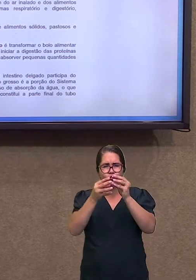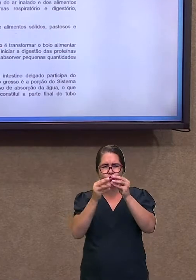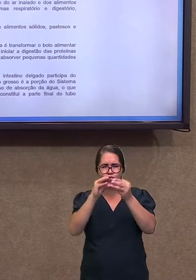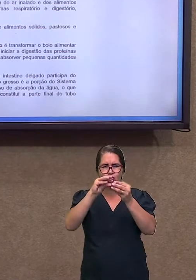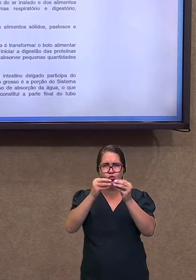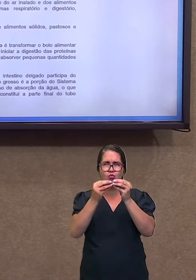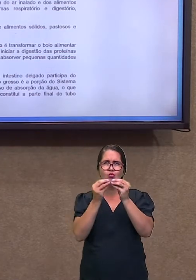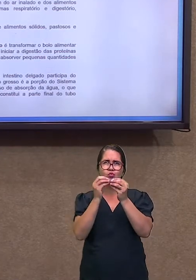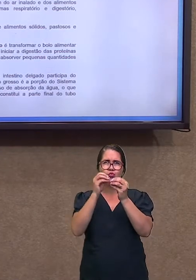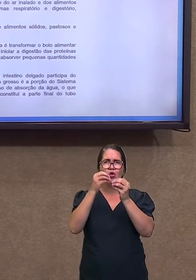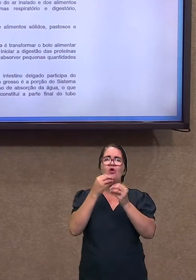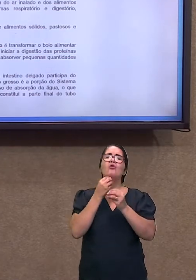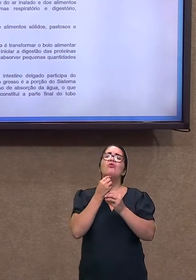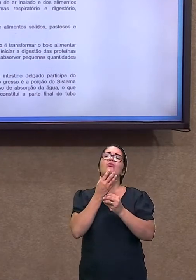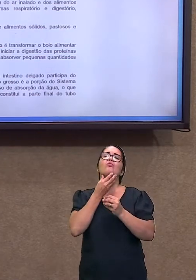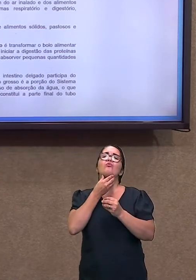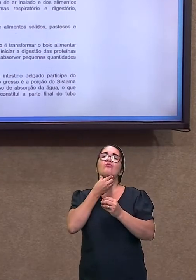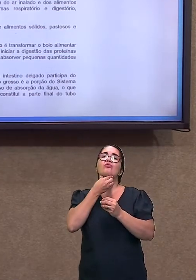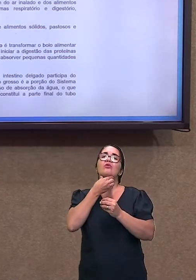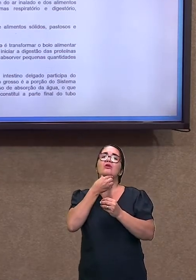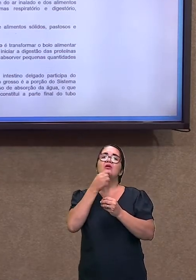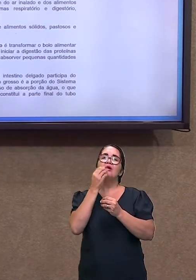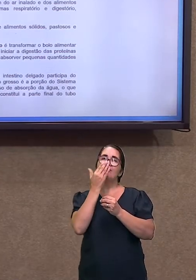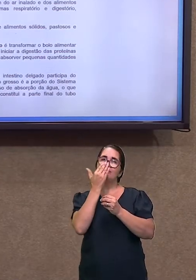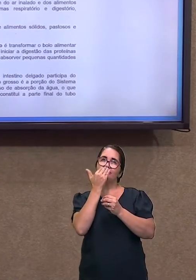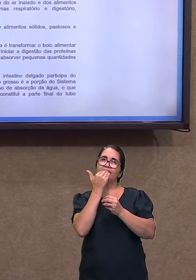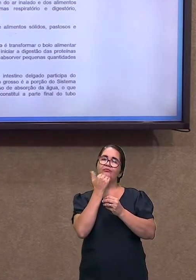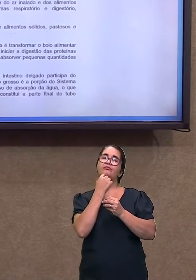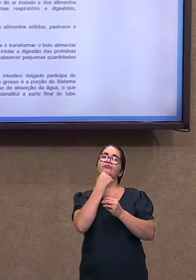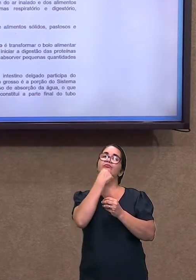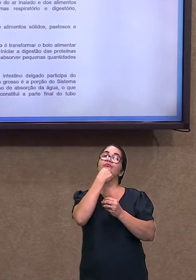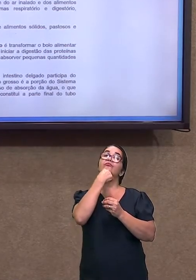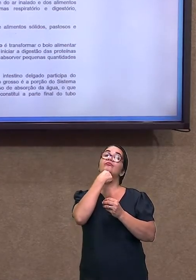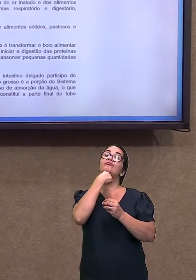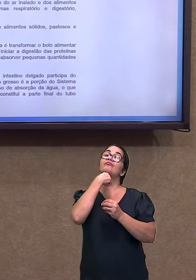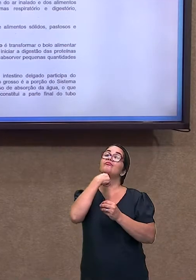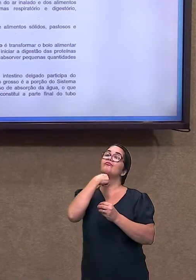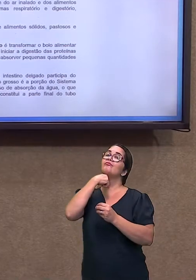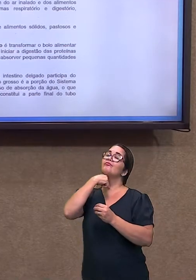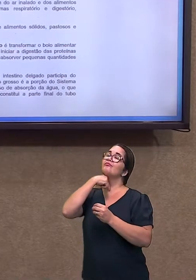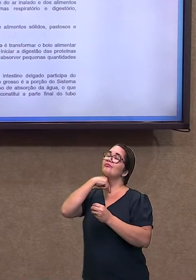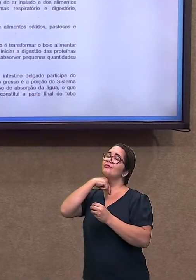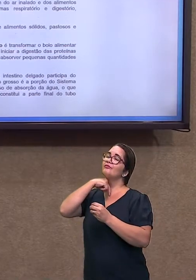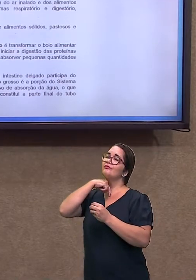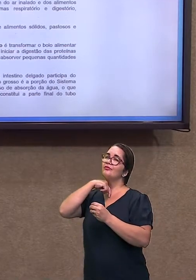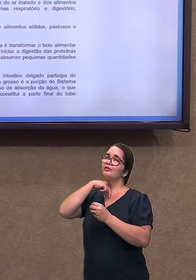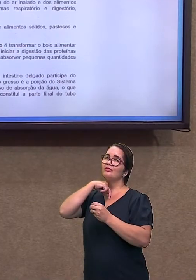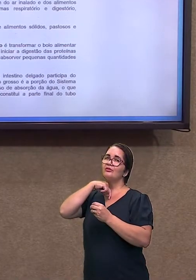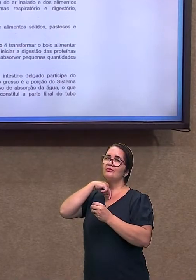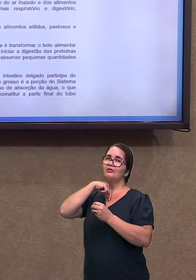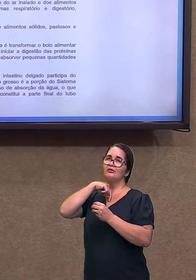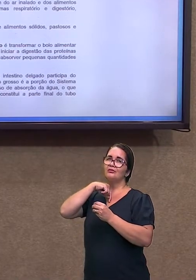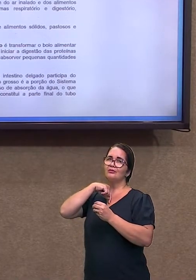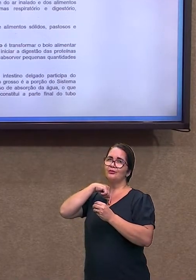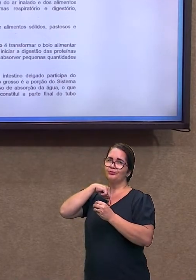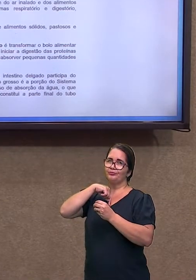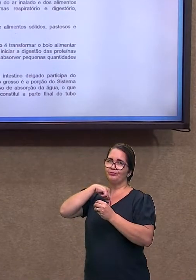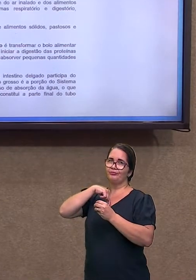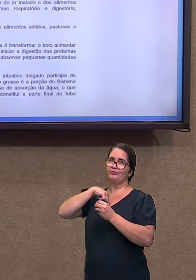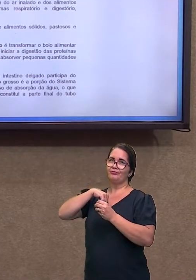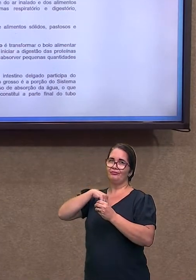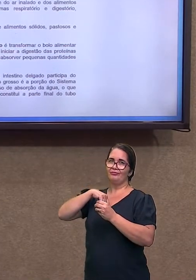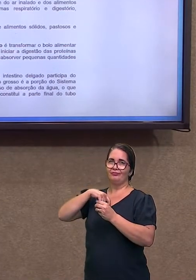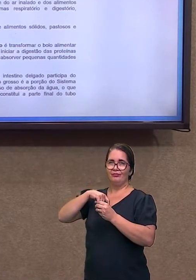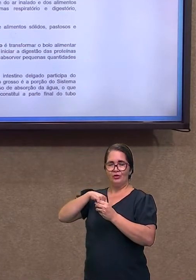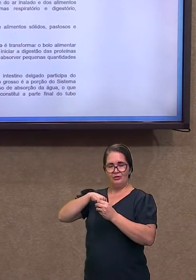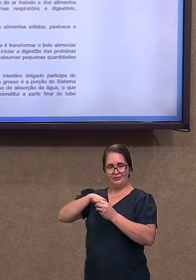mastigou, quebrou bem essas partículas, então você ingere, coloca para dentro do seu